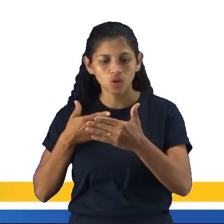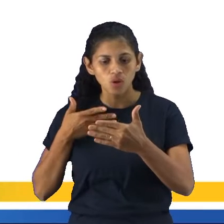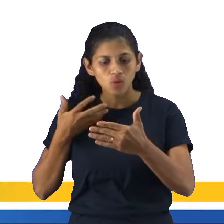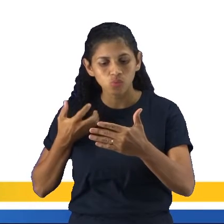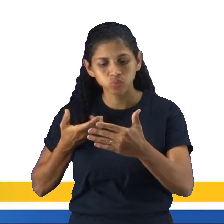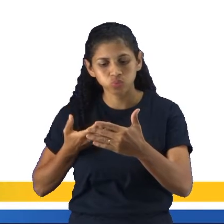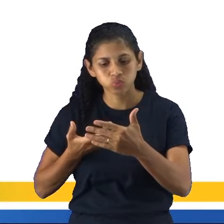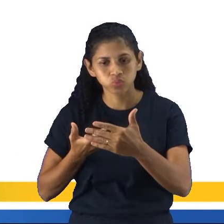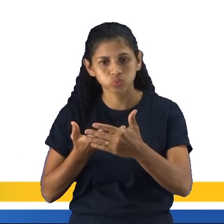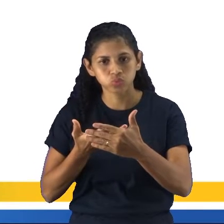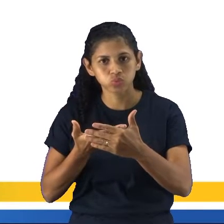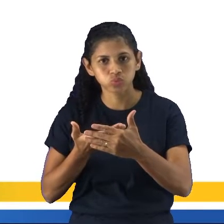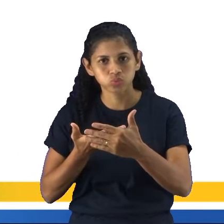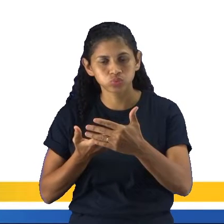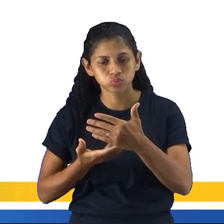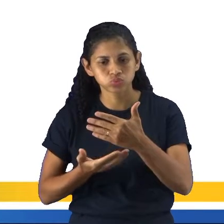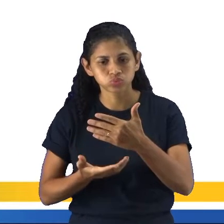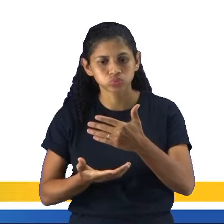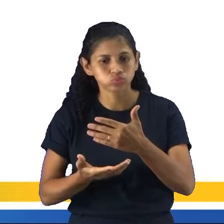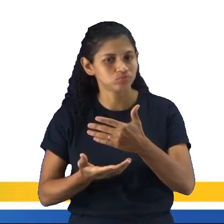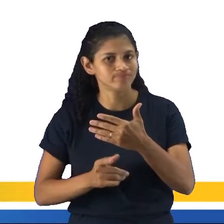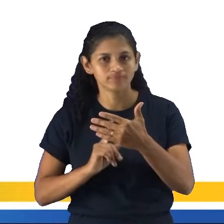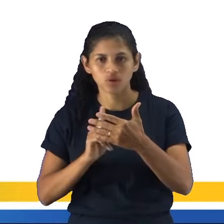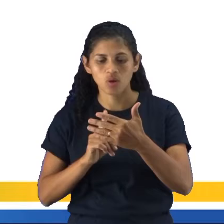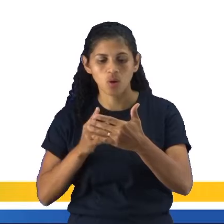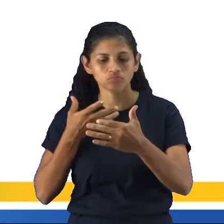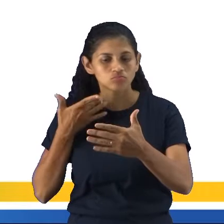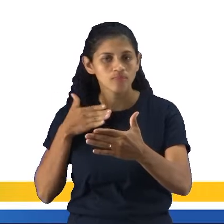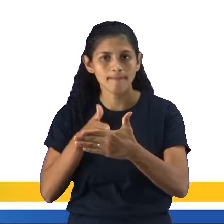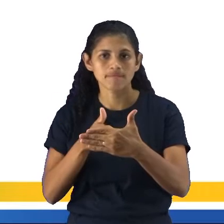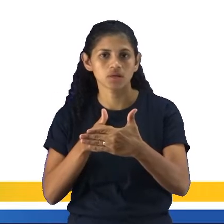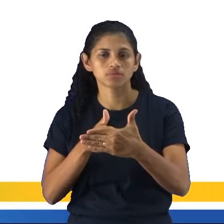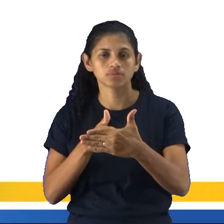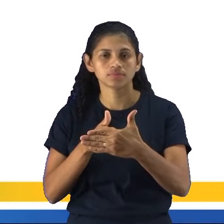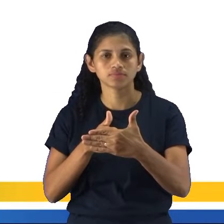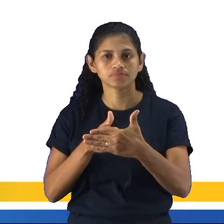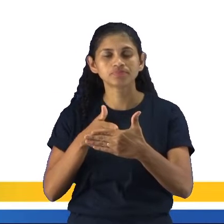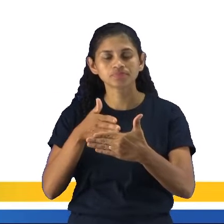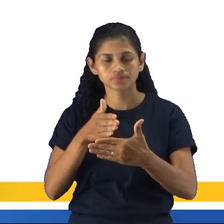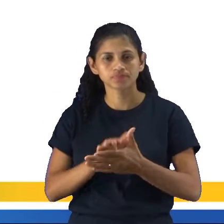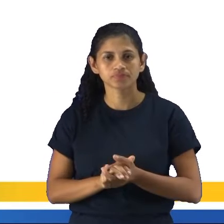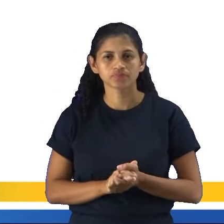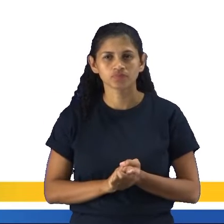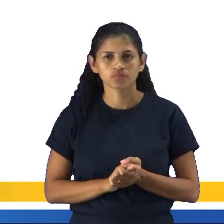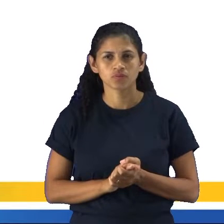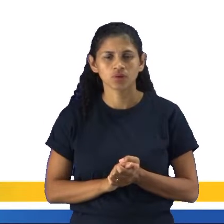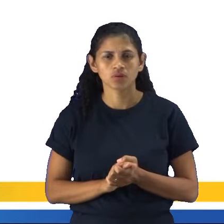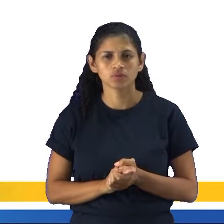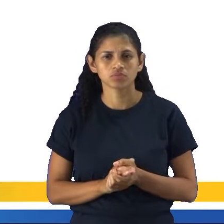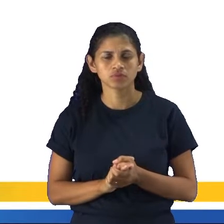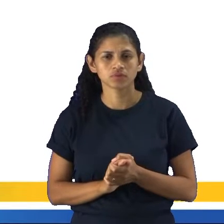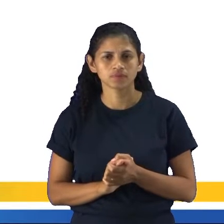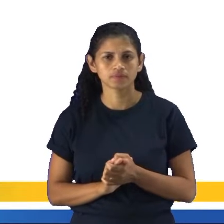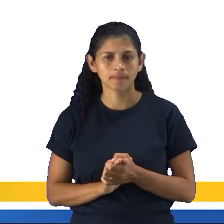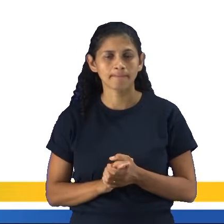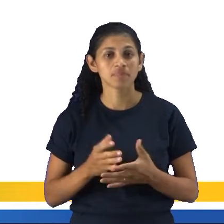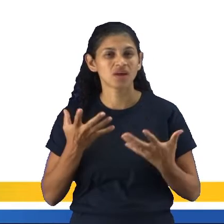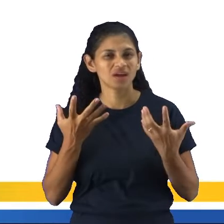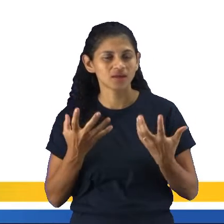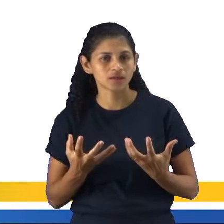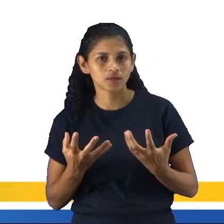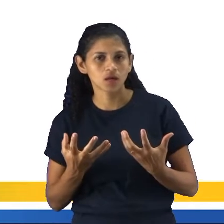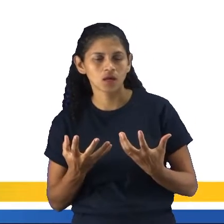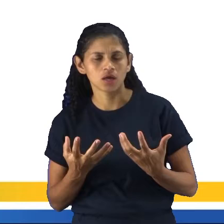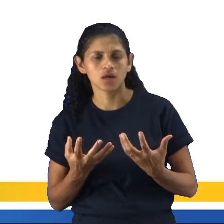você quer manter um objeto mais tempo gelado ou mais tempo quente, você vai